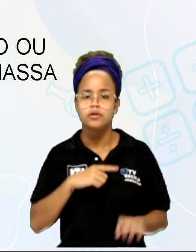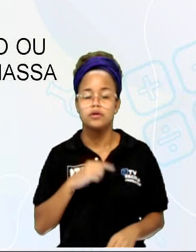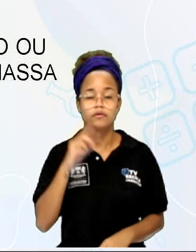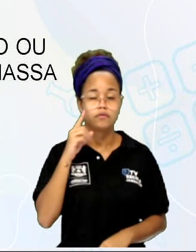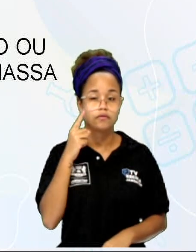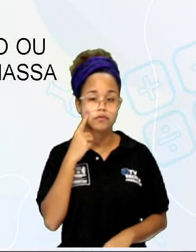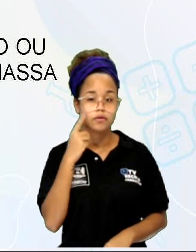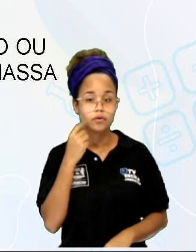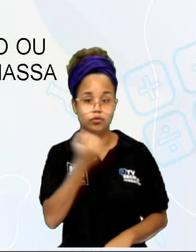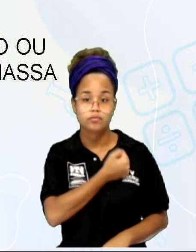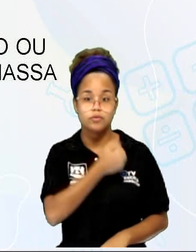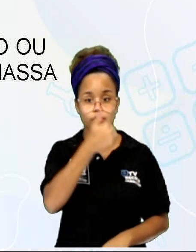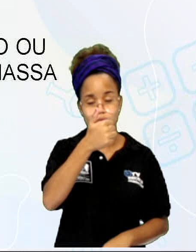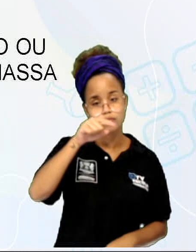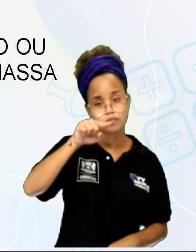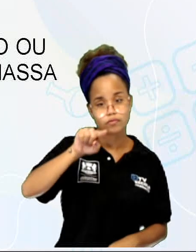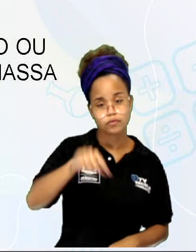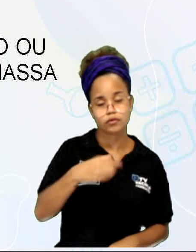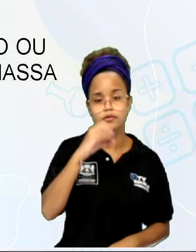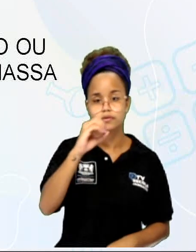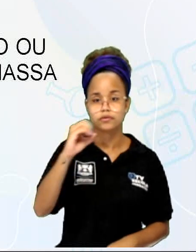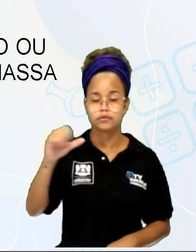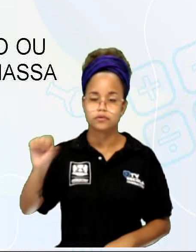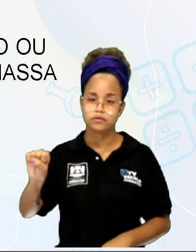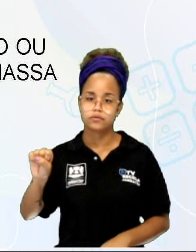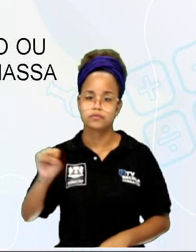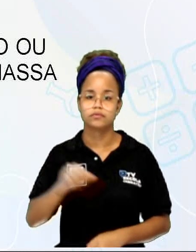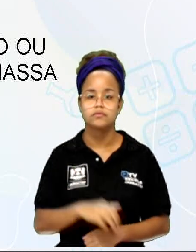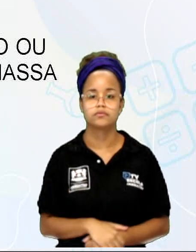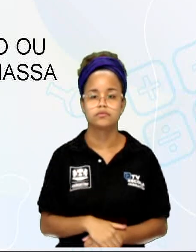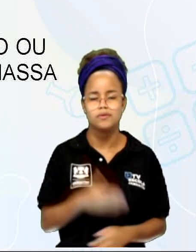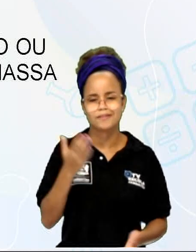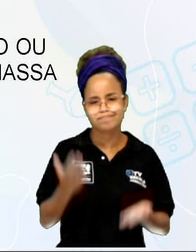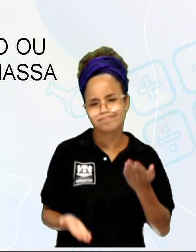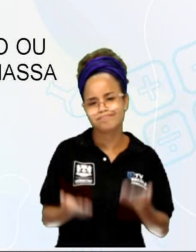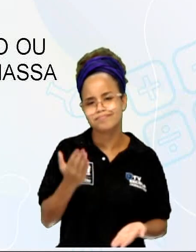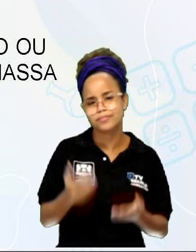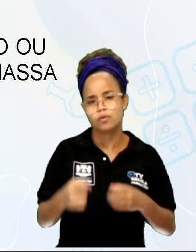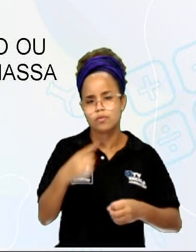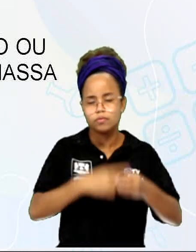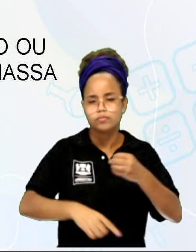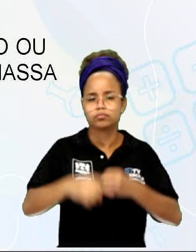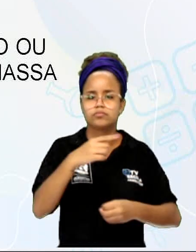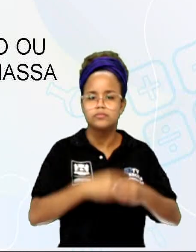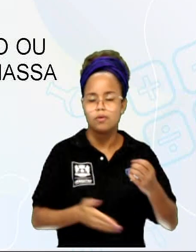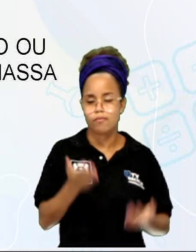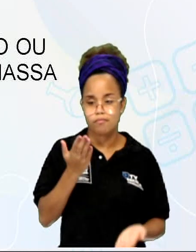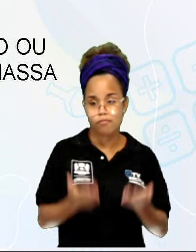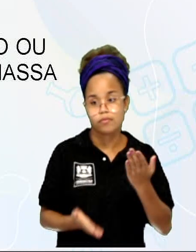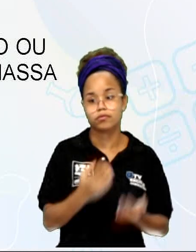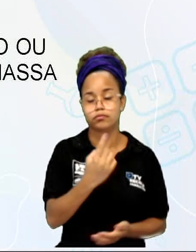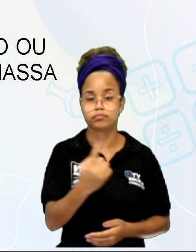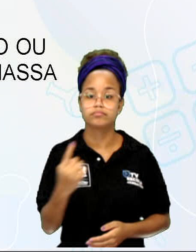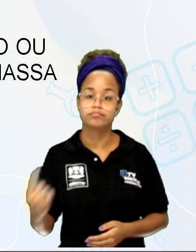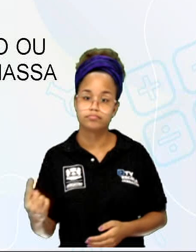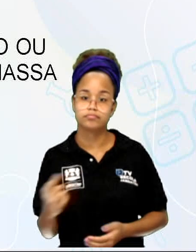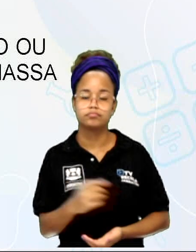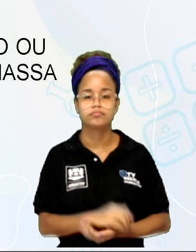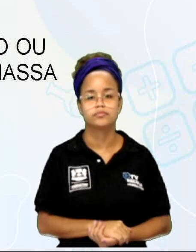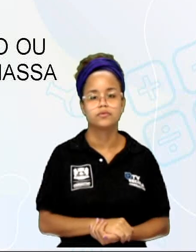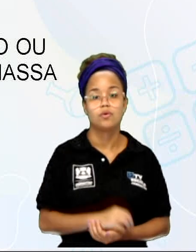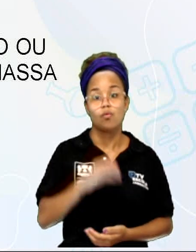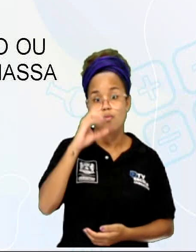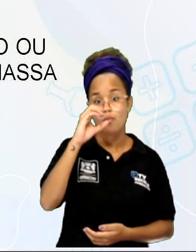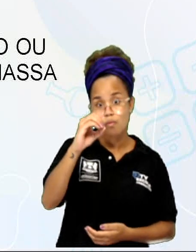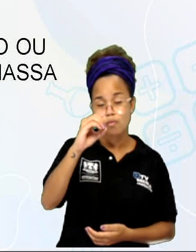1,008. Esse número é o peso atômico ou o número de massa do átomo. Para o oxigênio, o peso